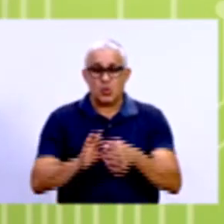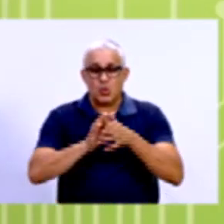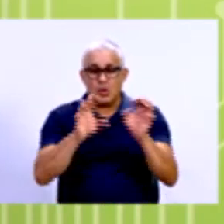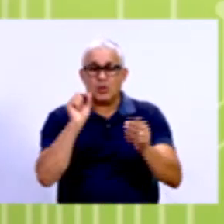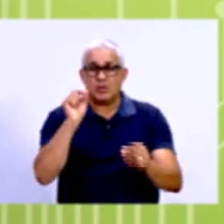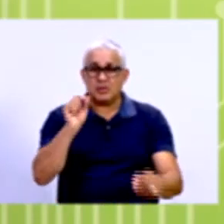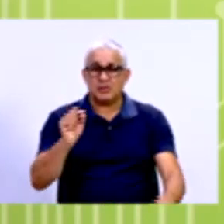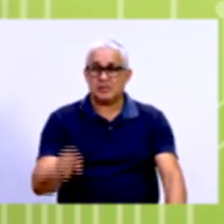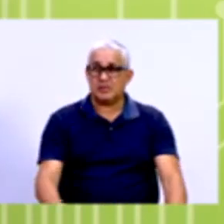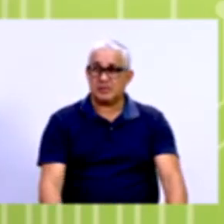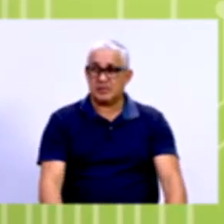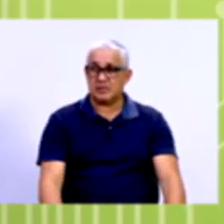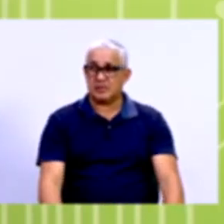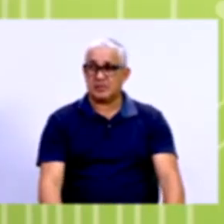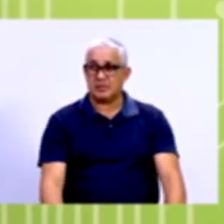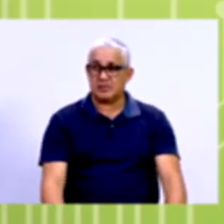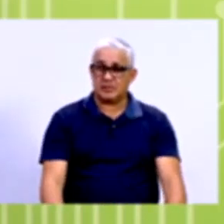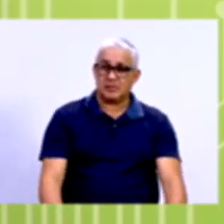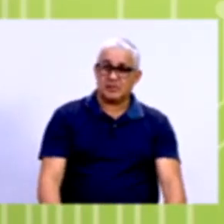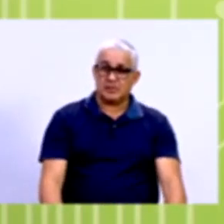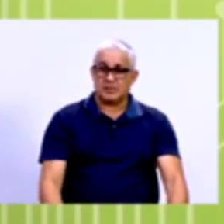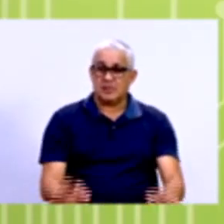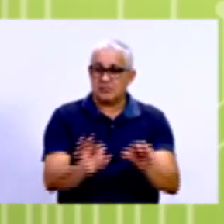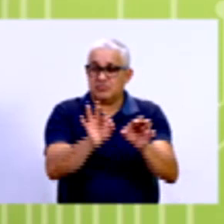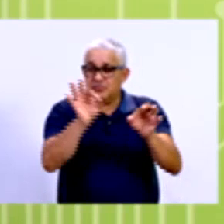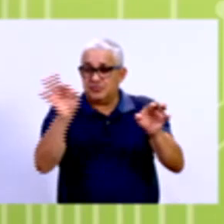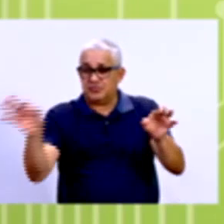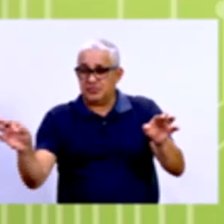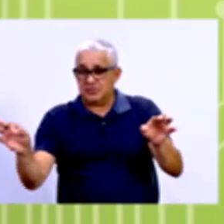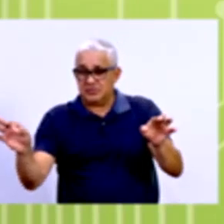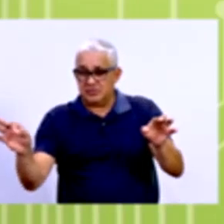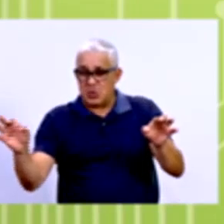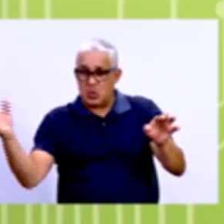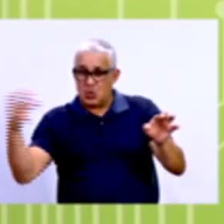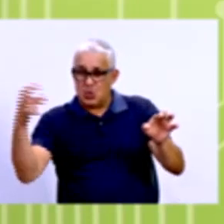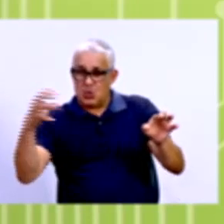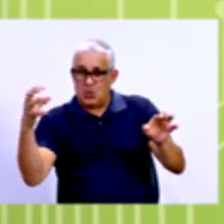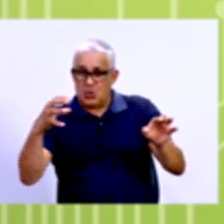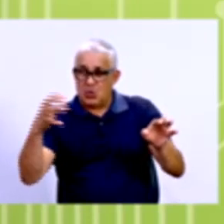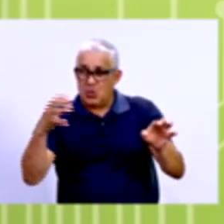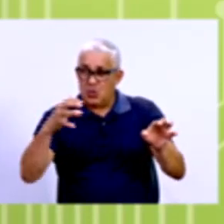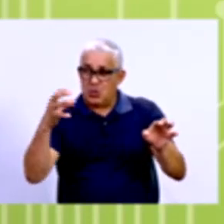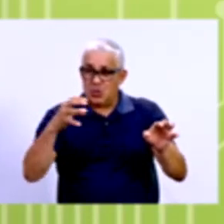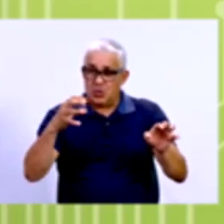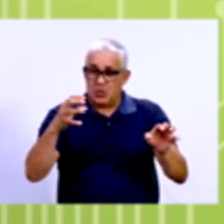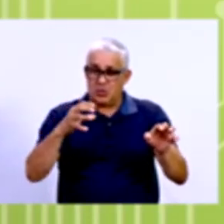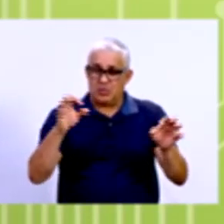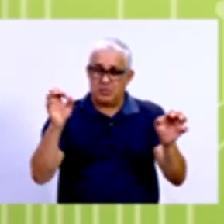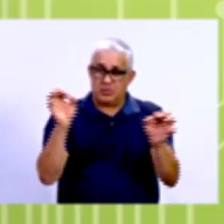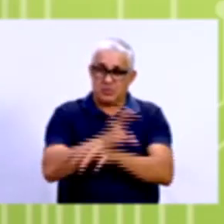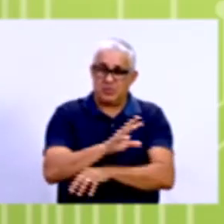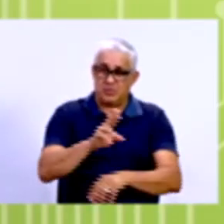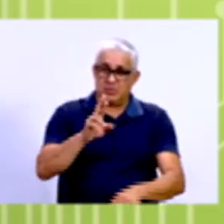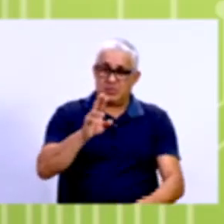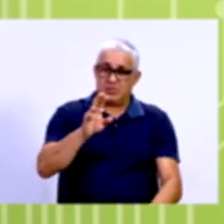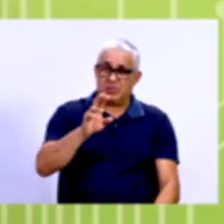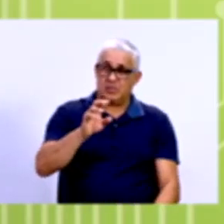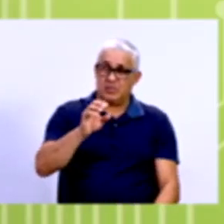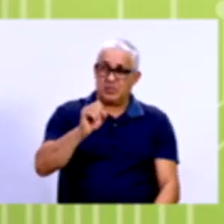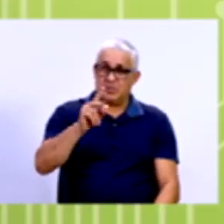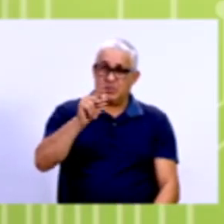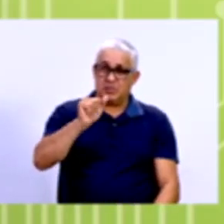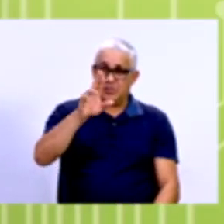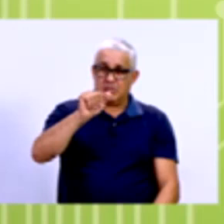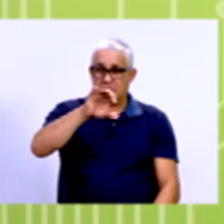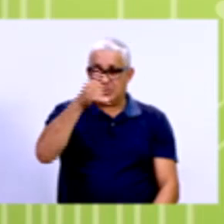aquele que está lá na ponta influenciar tanto no resultado da operação e, consequentemente, na decisão que a